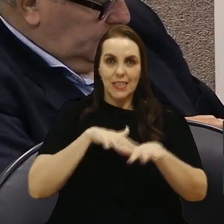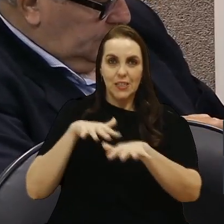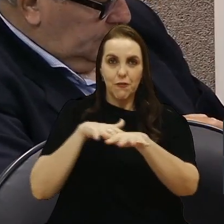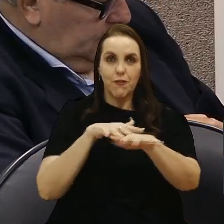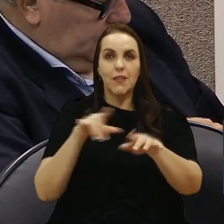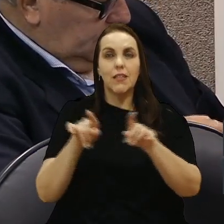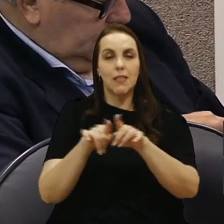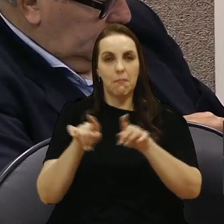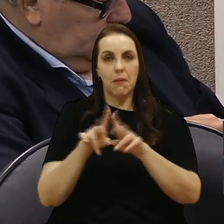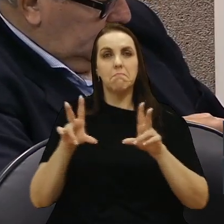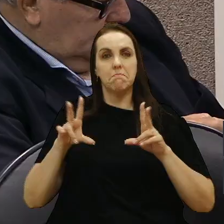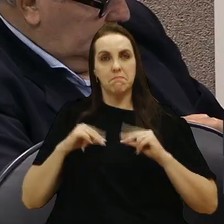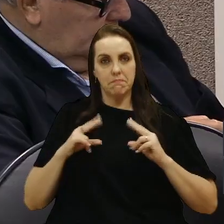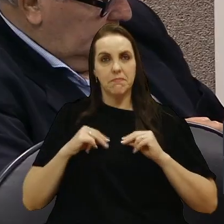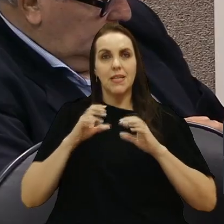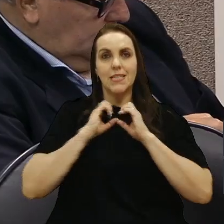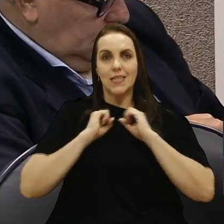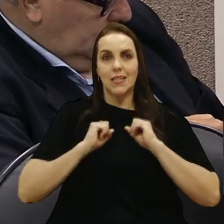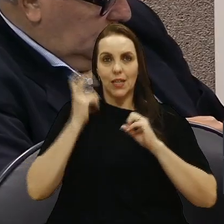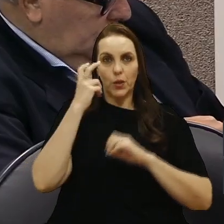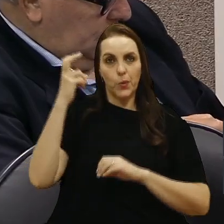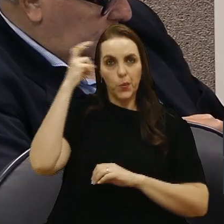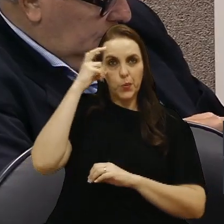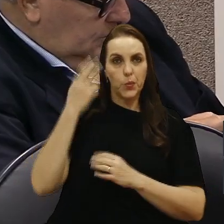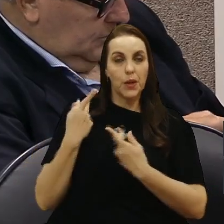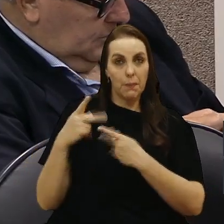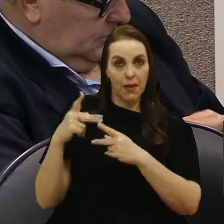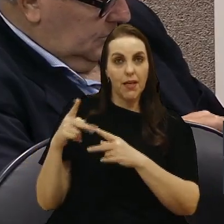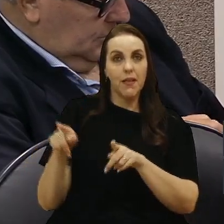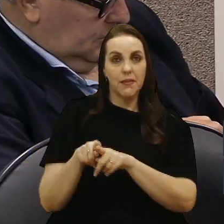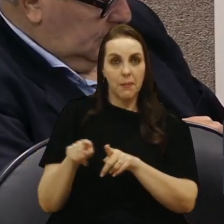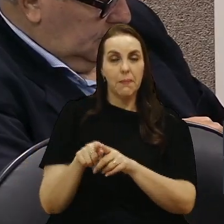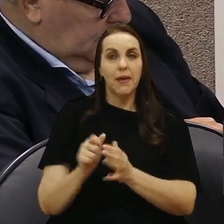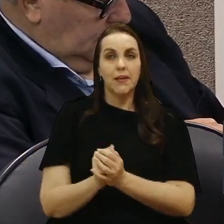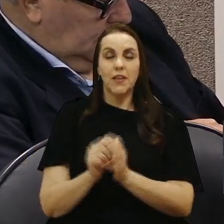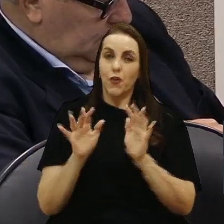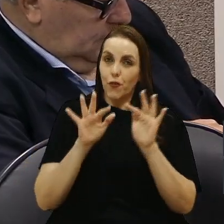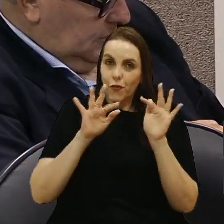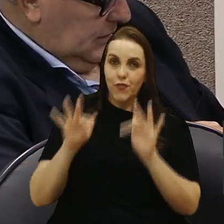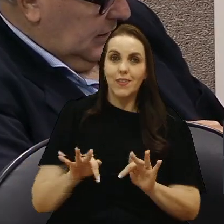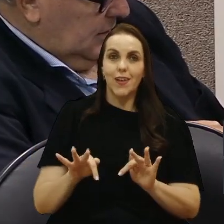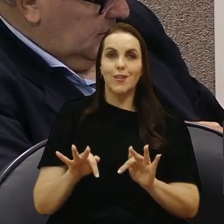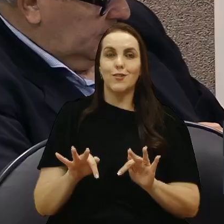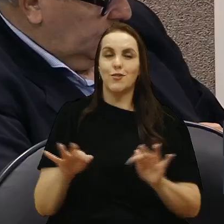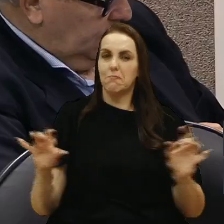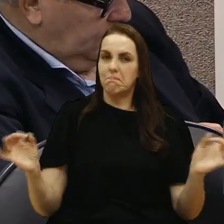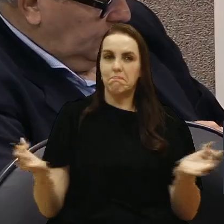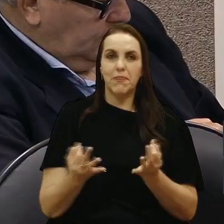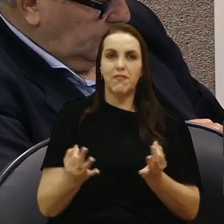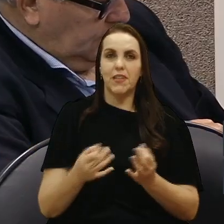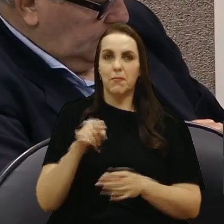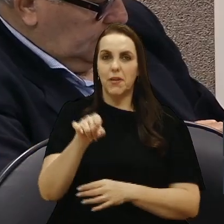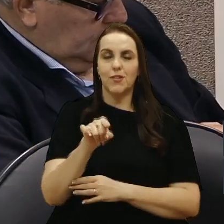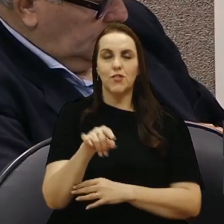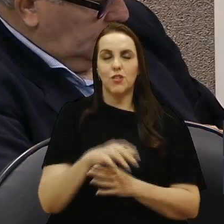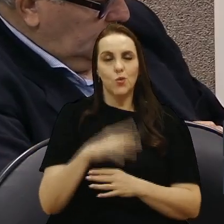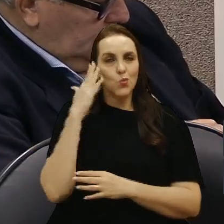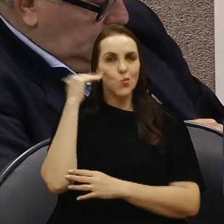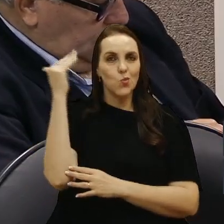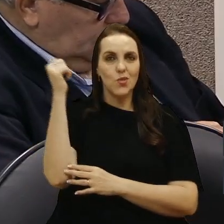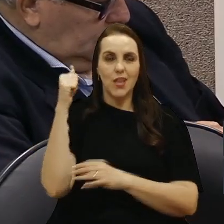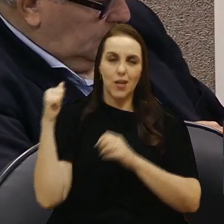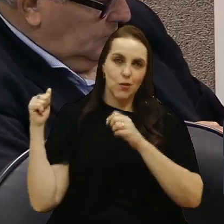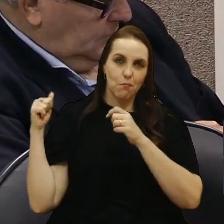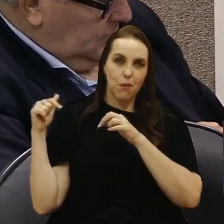da Secretaria da Cultura, ou a ele entregou, encerrou com chave de ouro nessa edição, que foi sucesso de público,